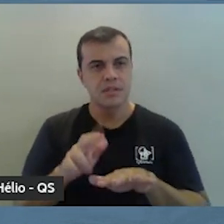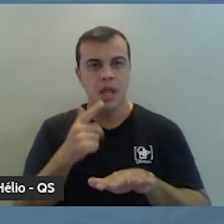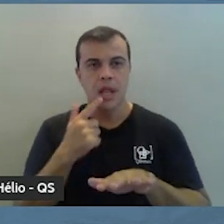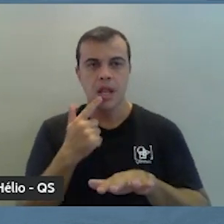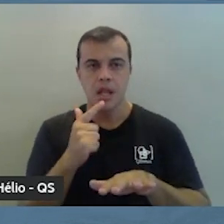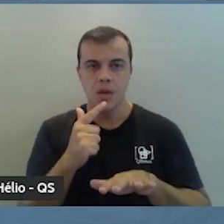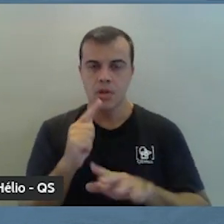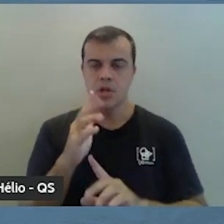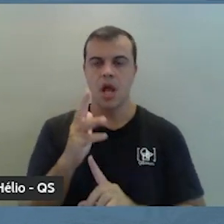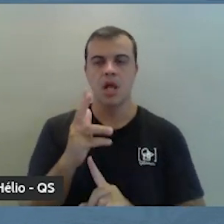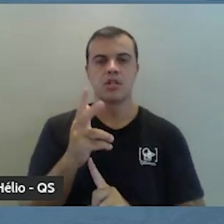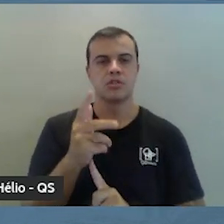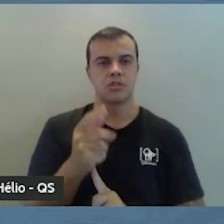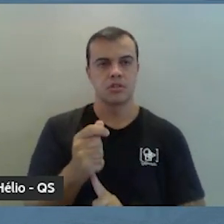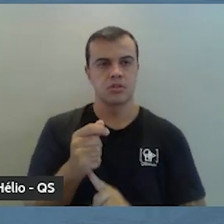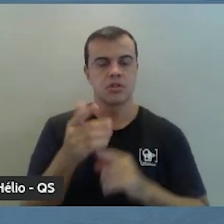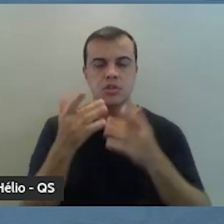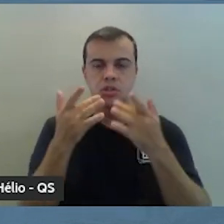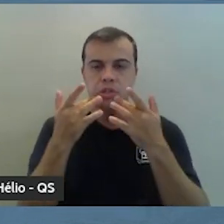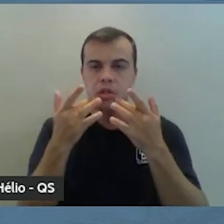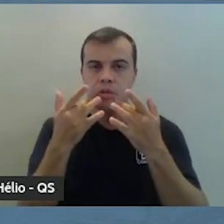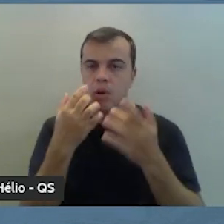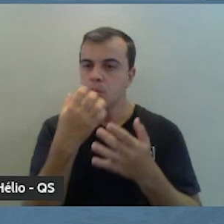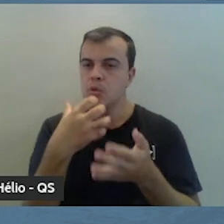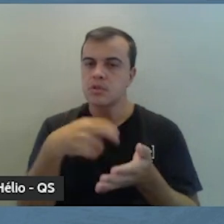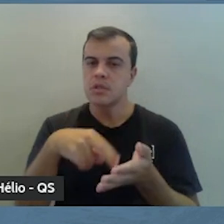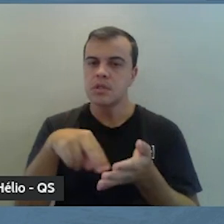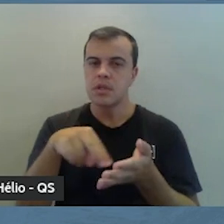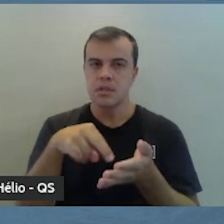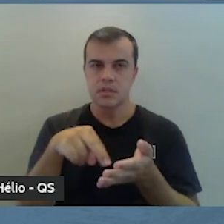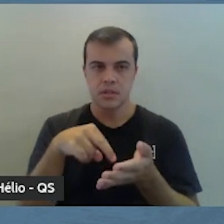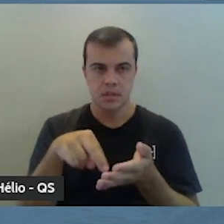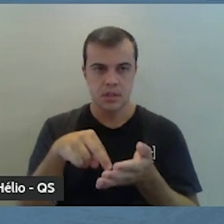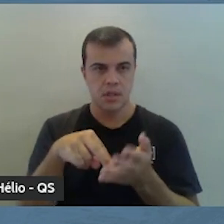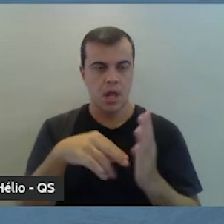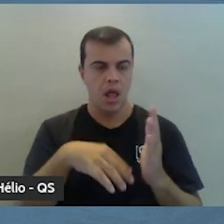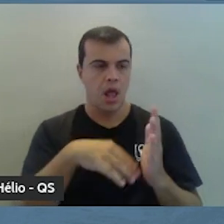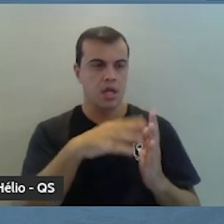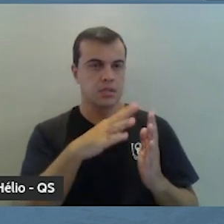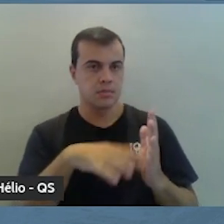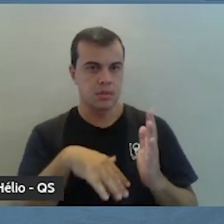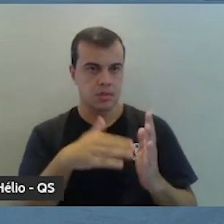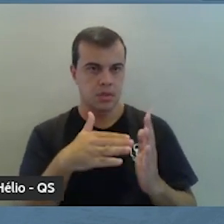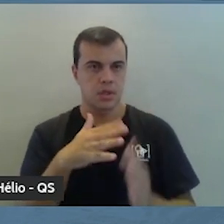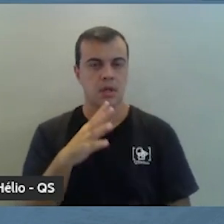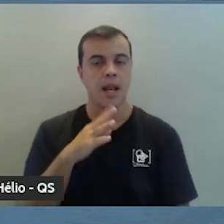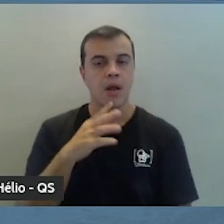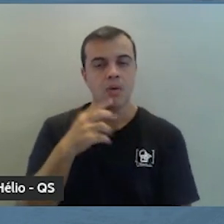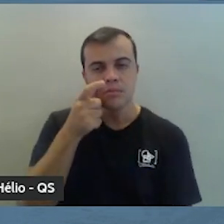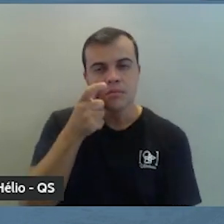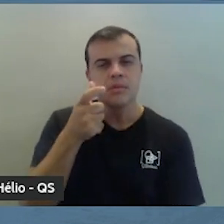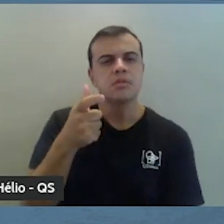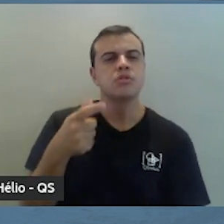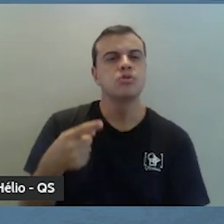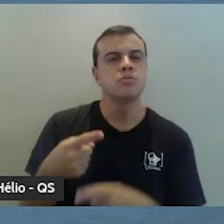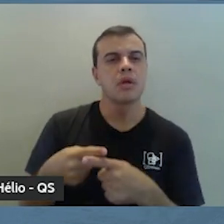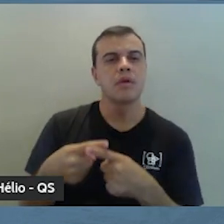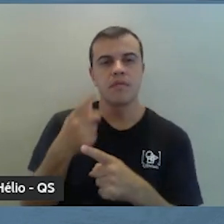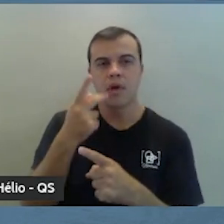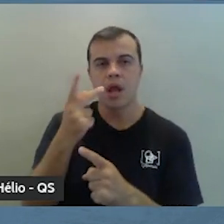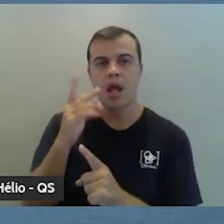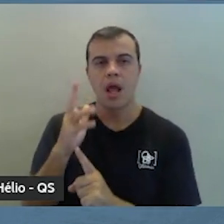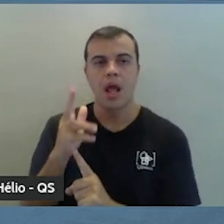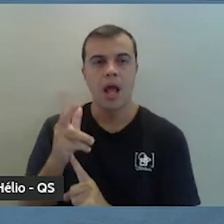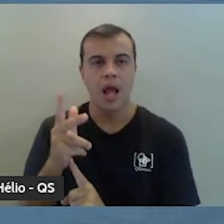linguagens artísticas, como teatro, música, dança e artes plásticas. Eu achei muito interessante porque a gente vai falar de artes